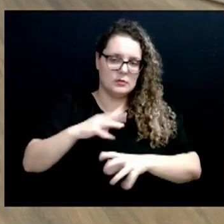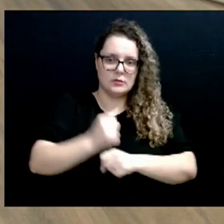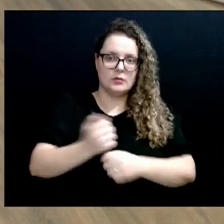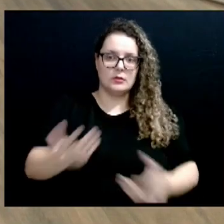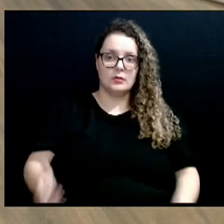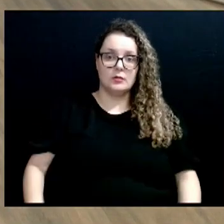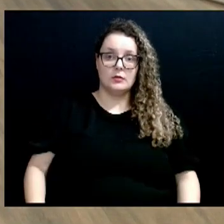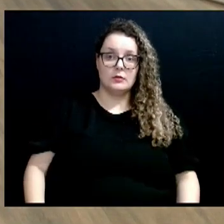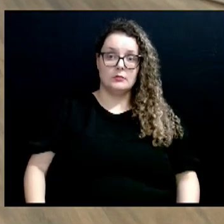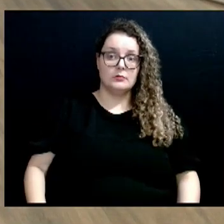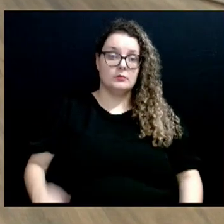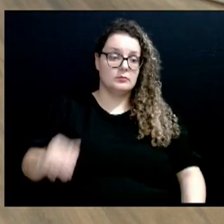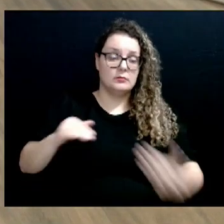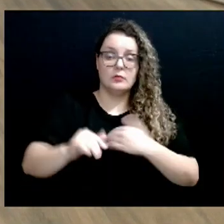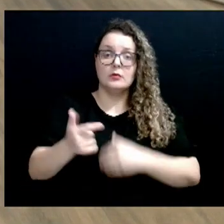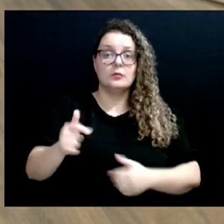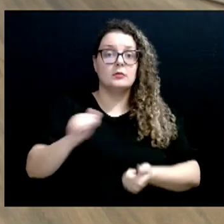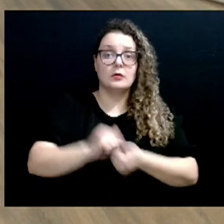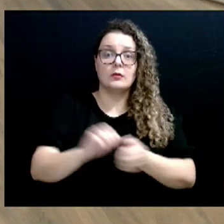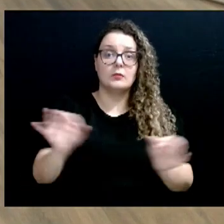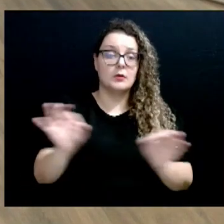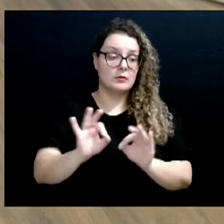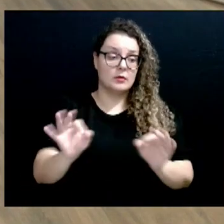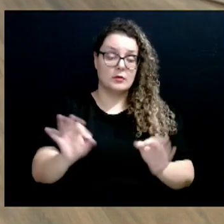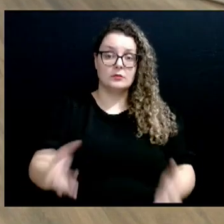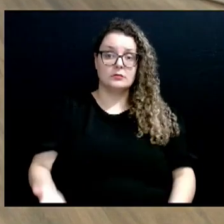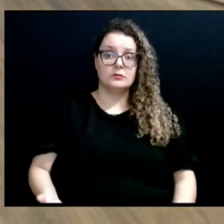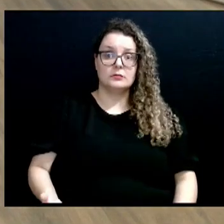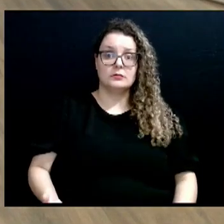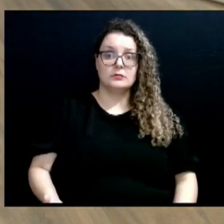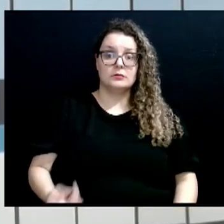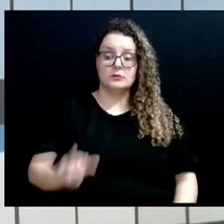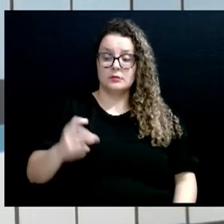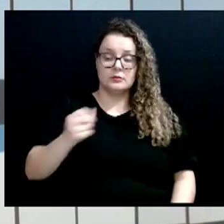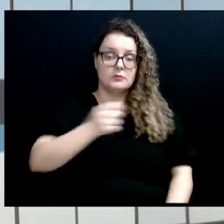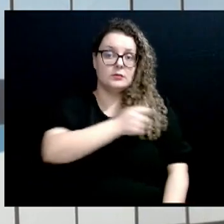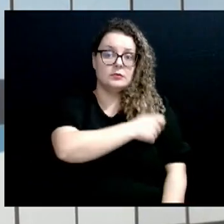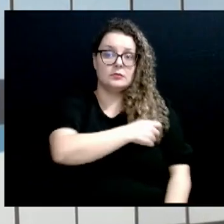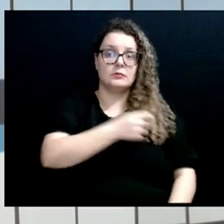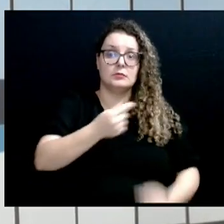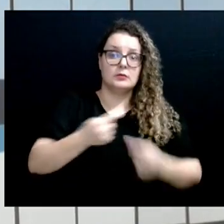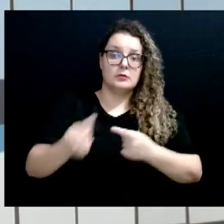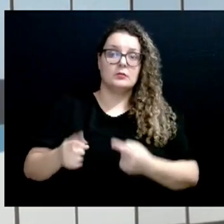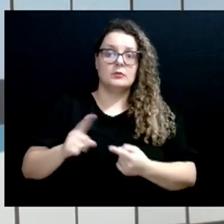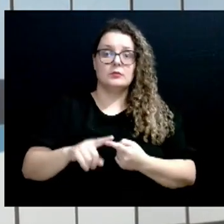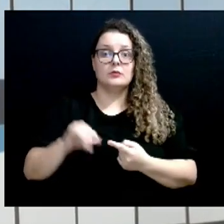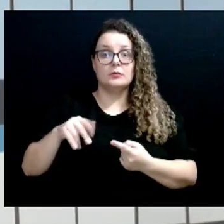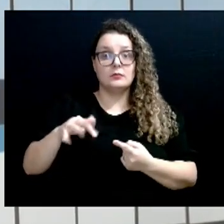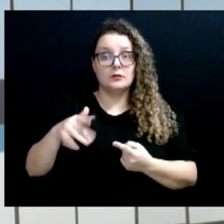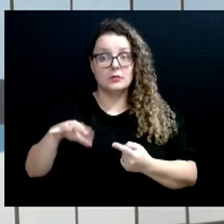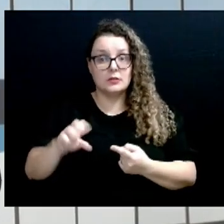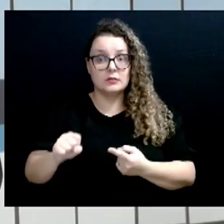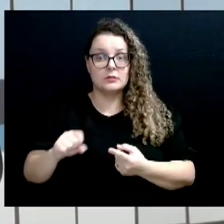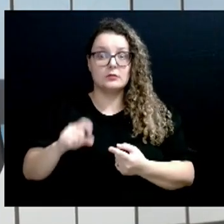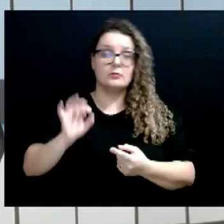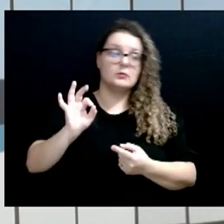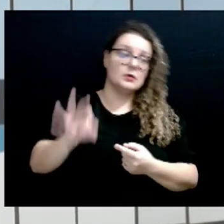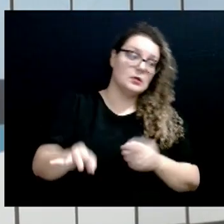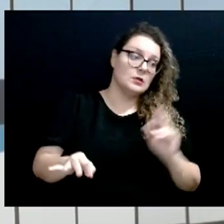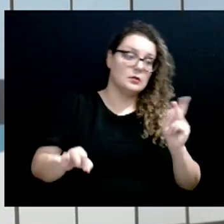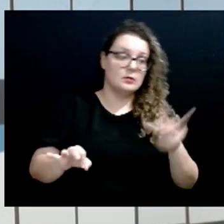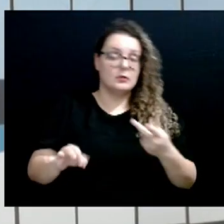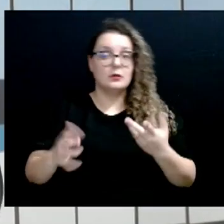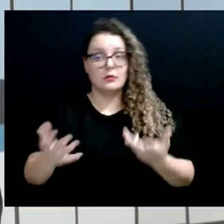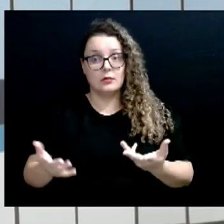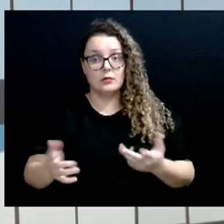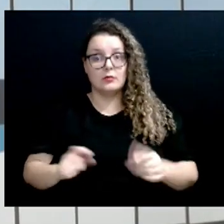sem qualificação nenhuma. Porque nessas 20 aulas é discutir também essa questão de infrações, o que é certo, o que é errado, o que a pessoa pode